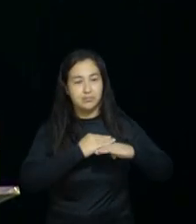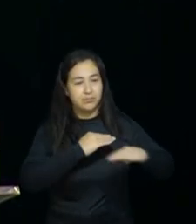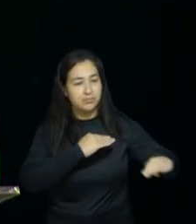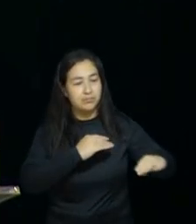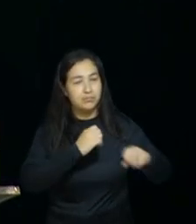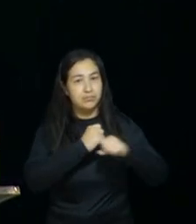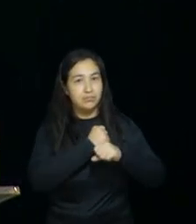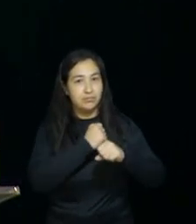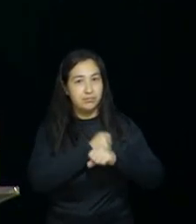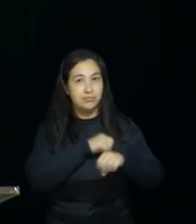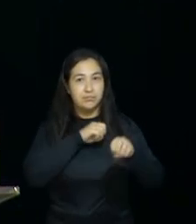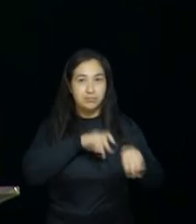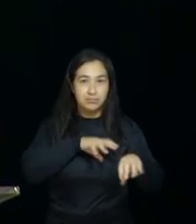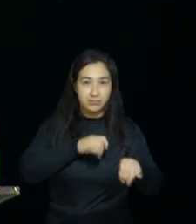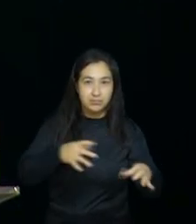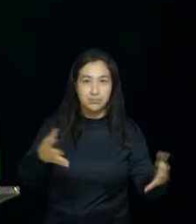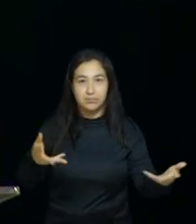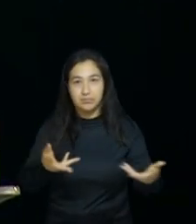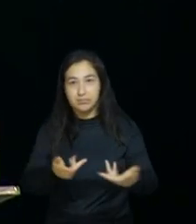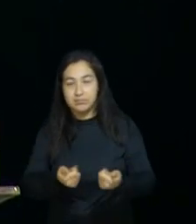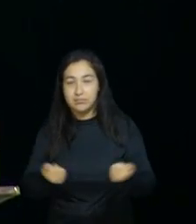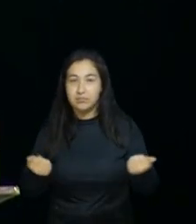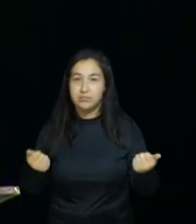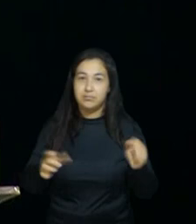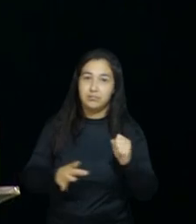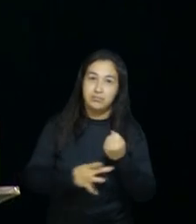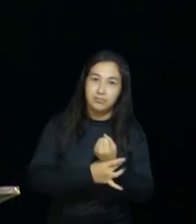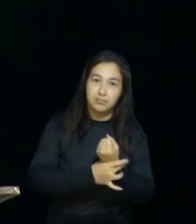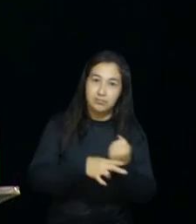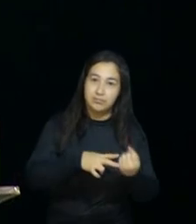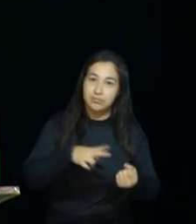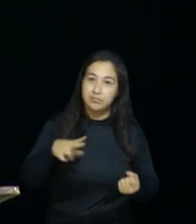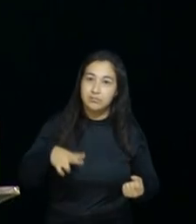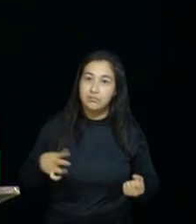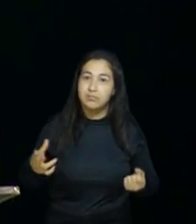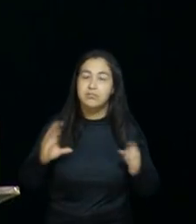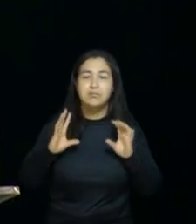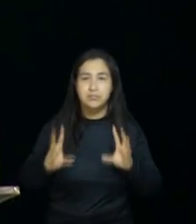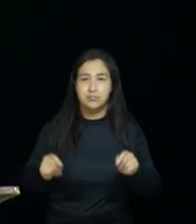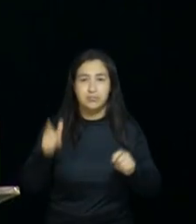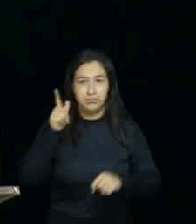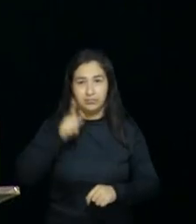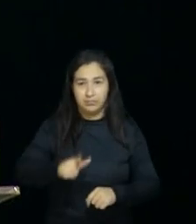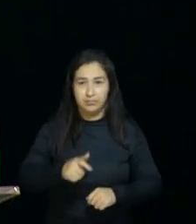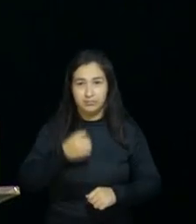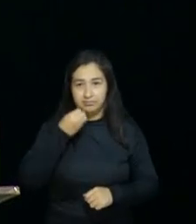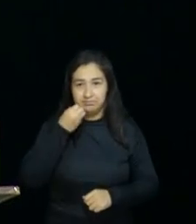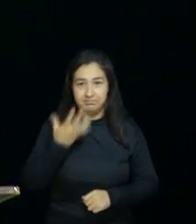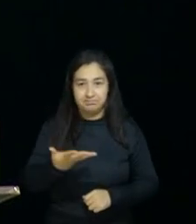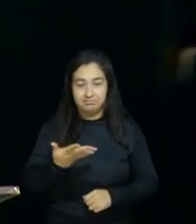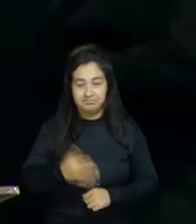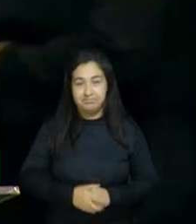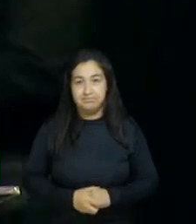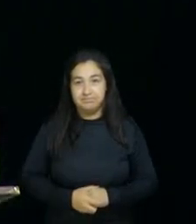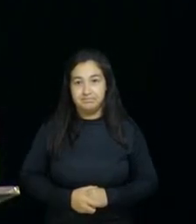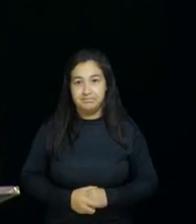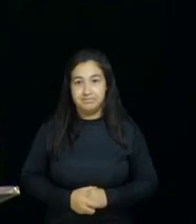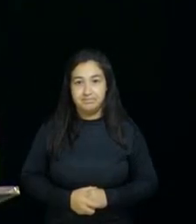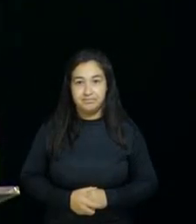da educação, em segurança pública. Então, o exercício da